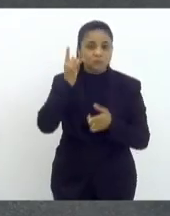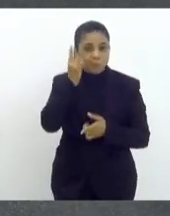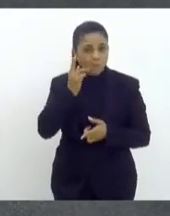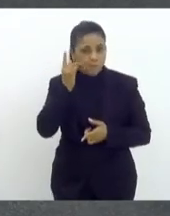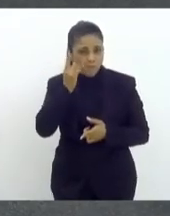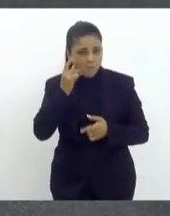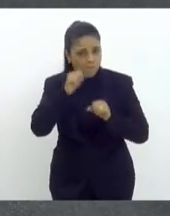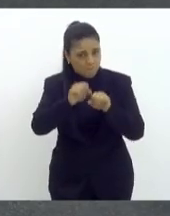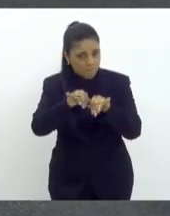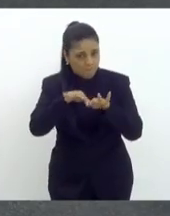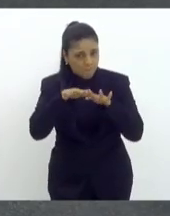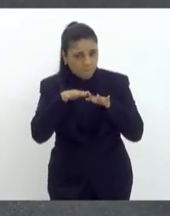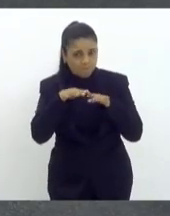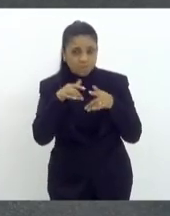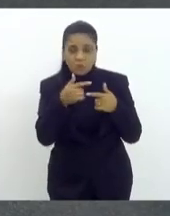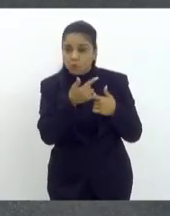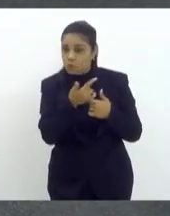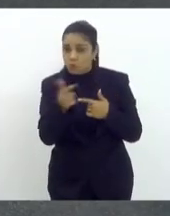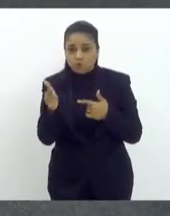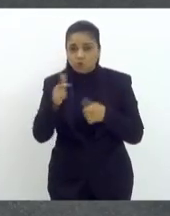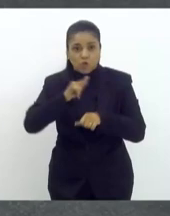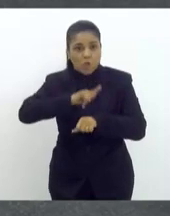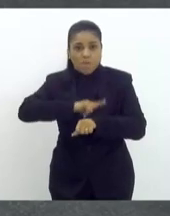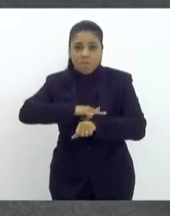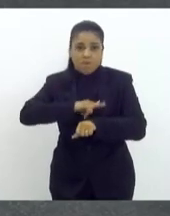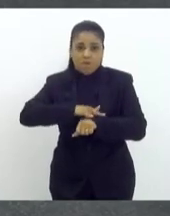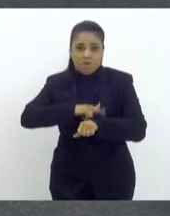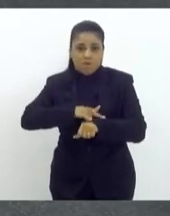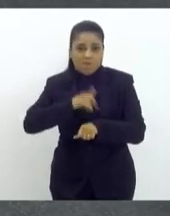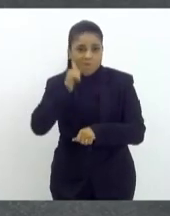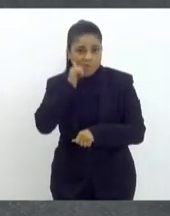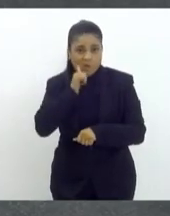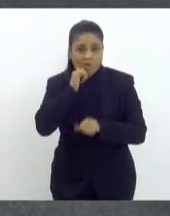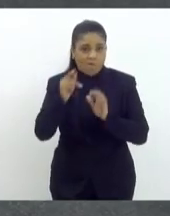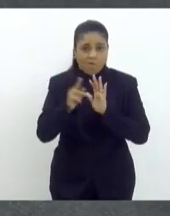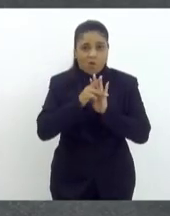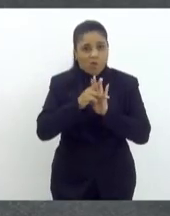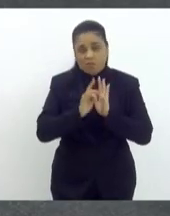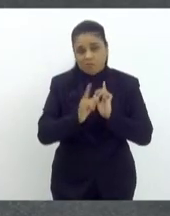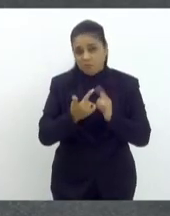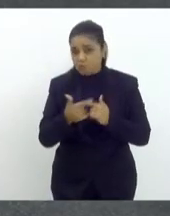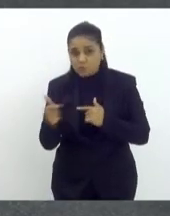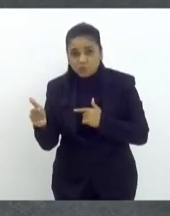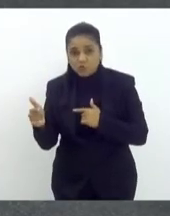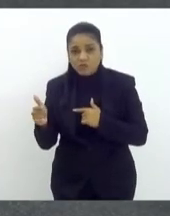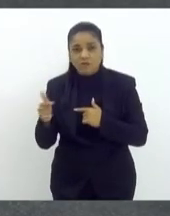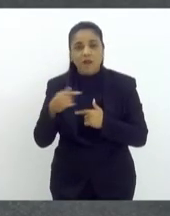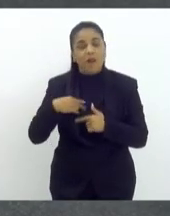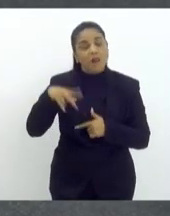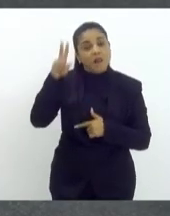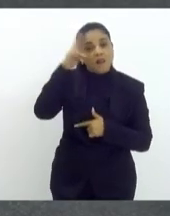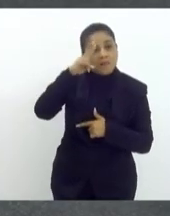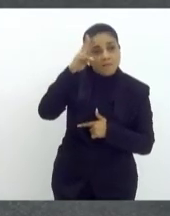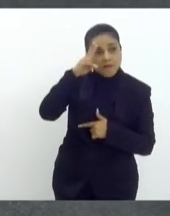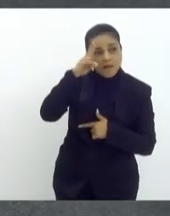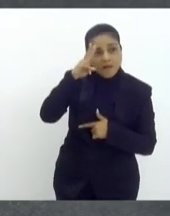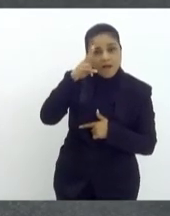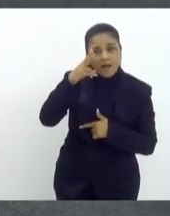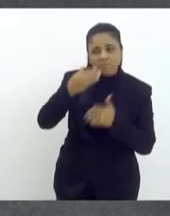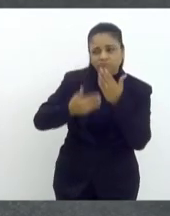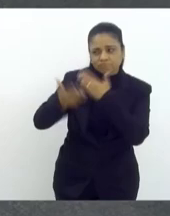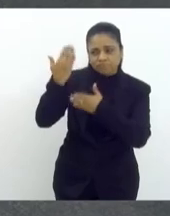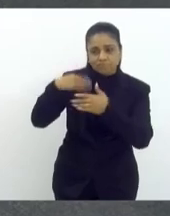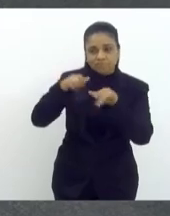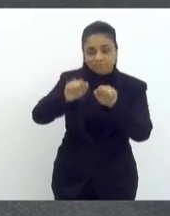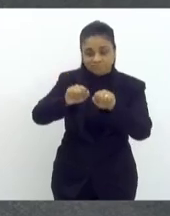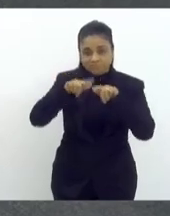onde se quer existir a banheiro para as mulheres a gente precisa lembrar do nosso glorioso plenário antigo